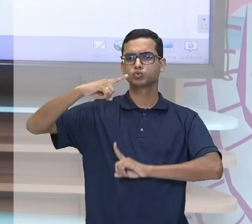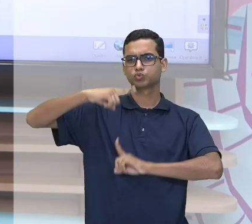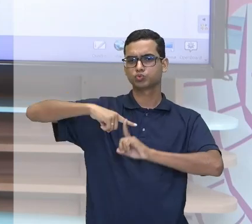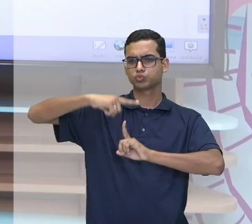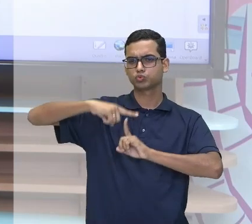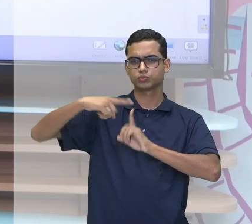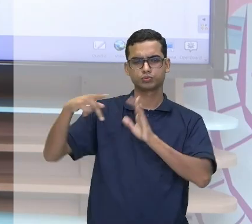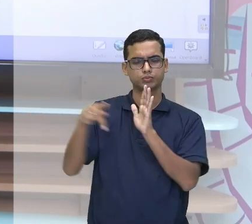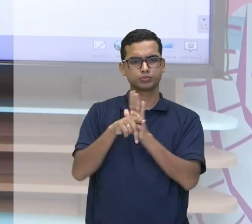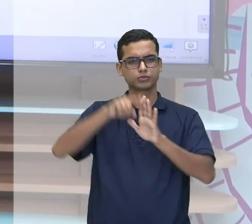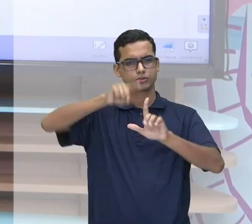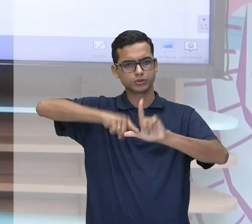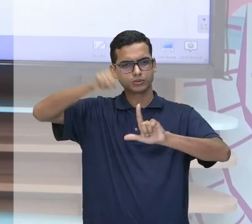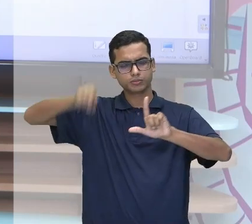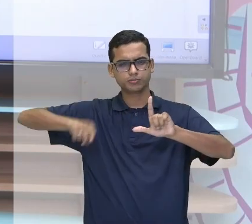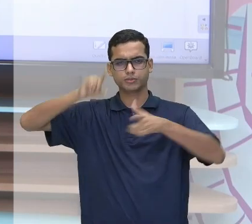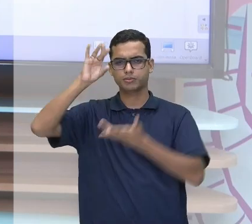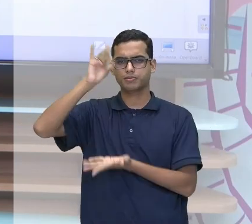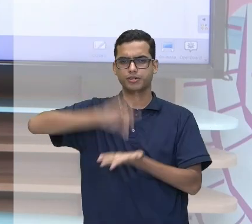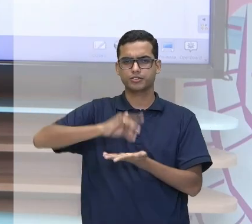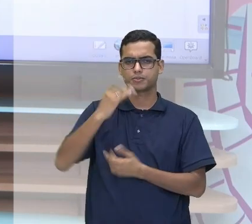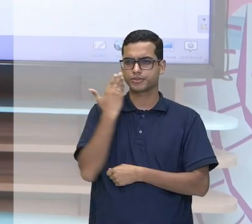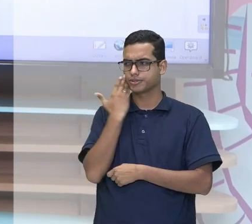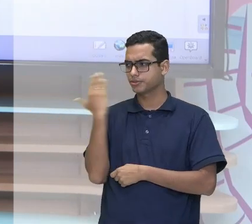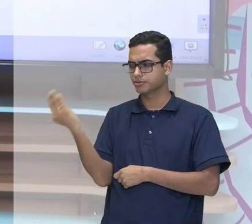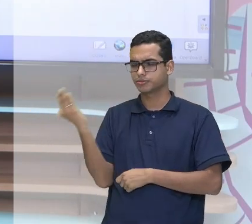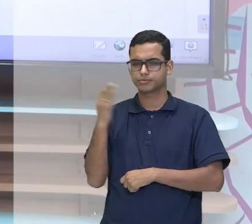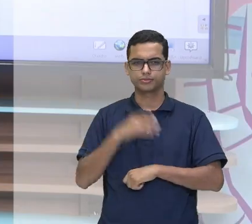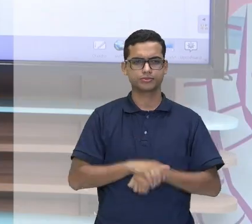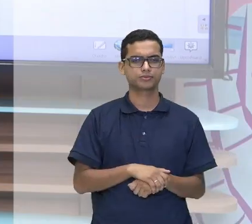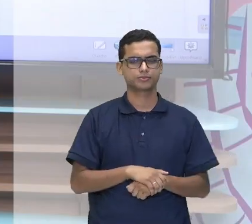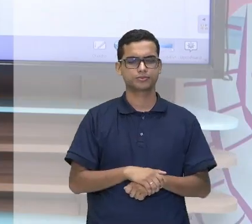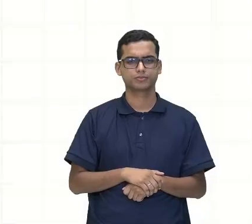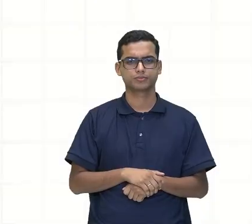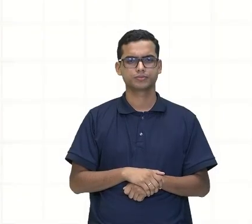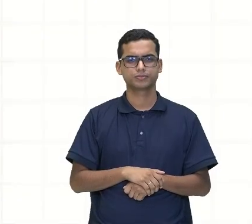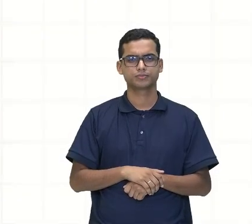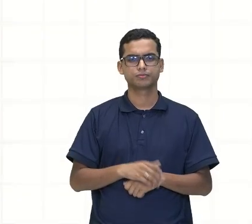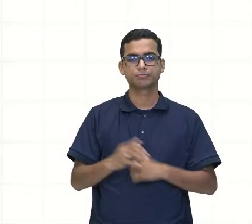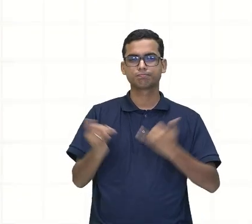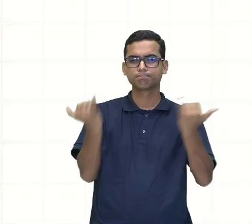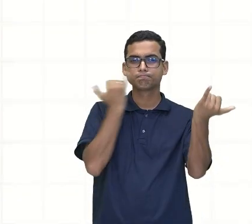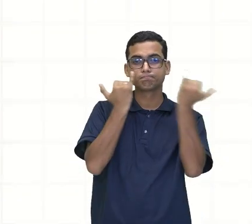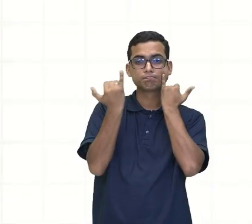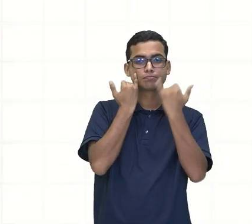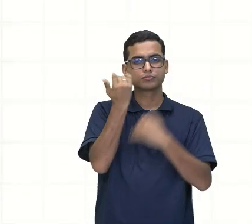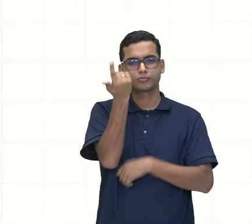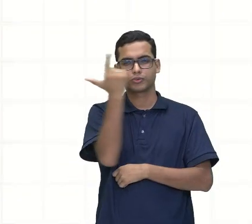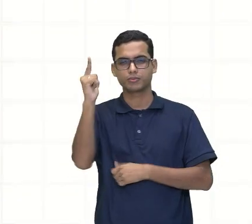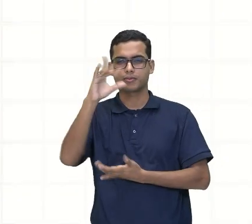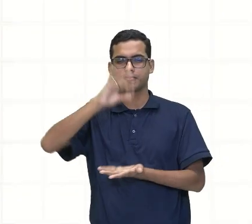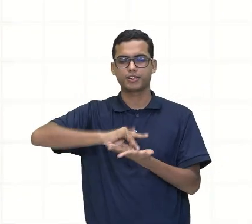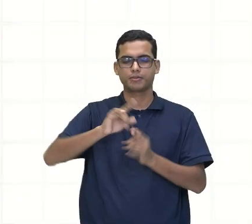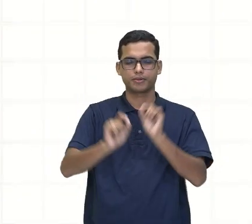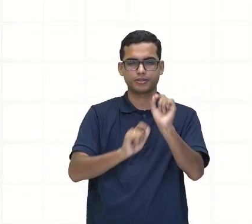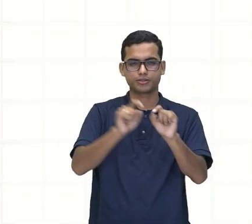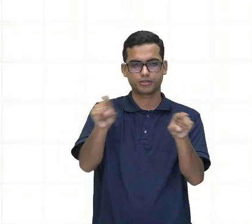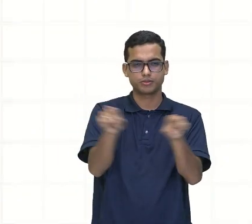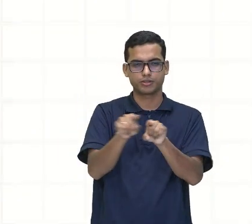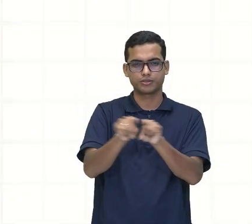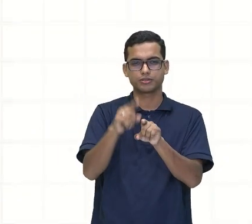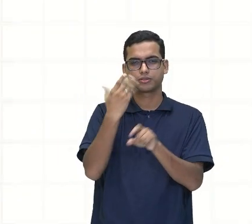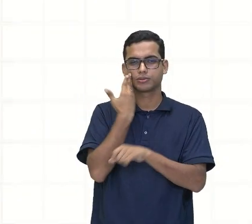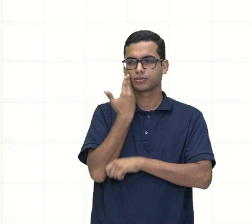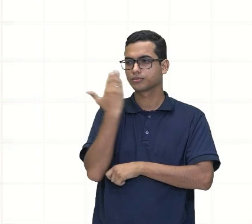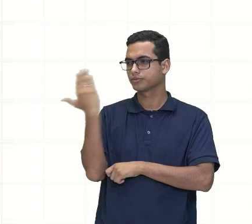certo? E aí nós temos também outras informações sobre os gráficos, né? Nós vamos verificar aí o